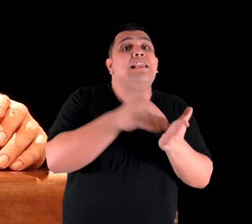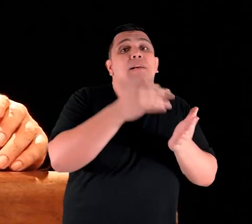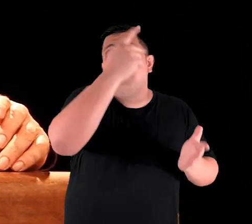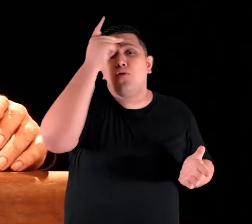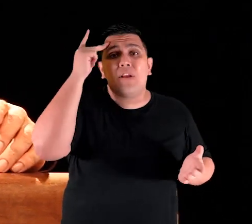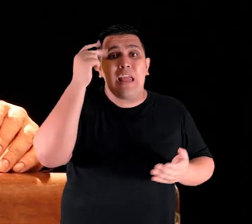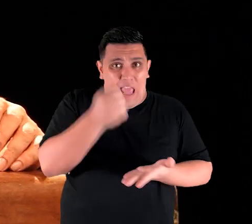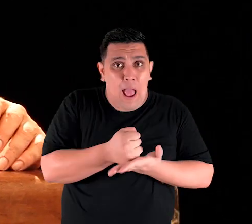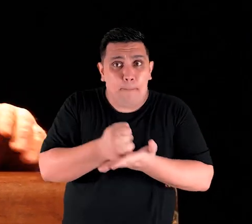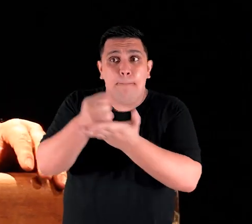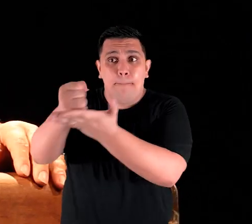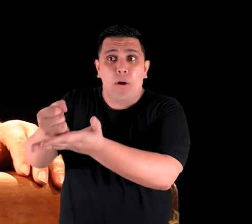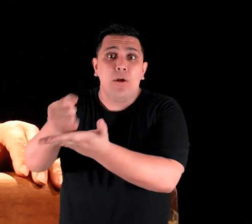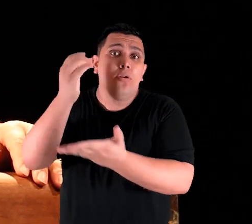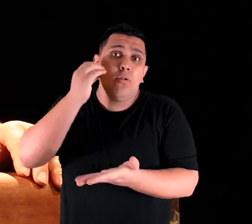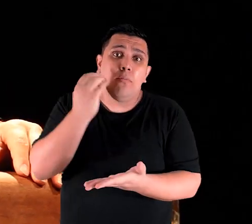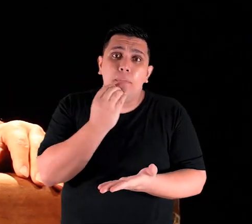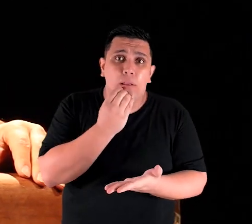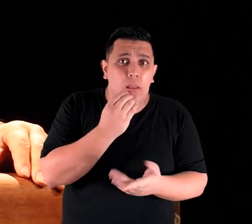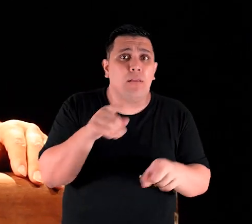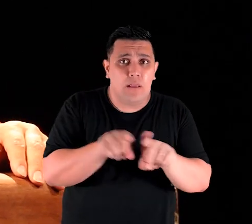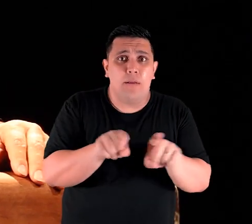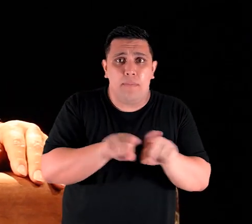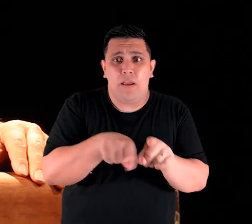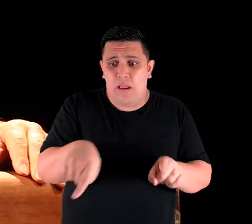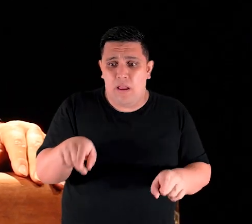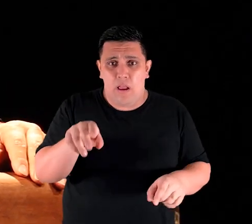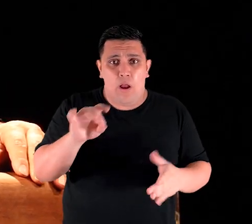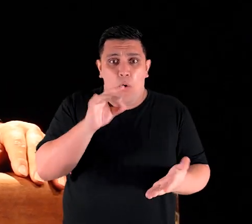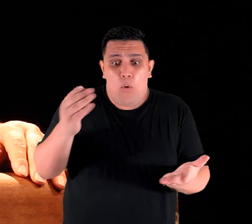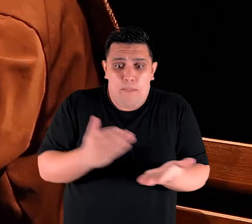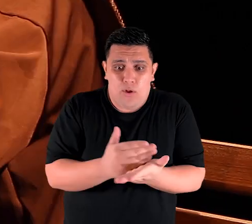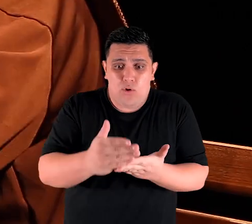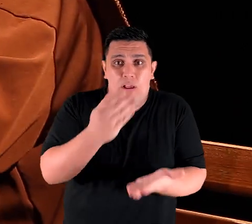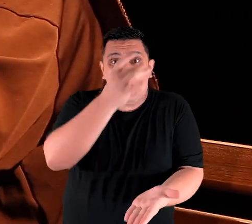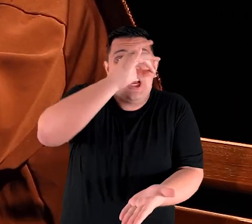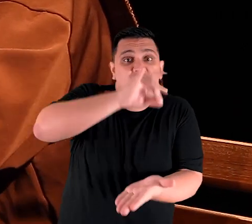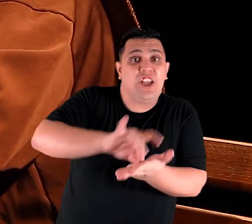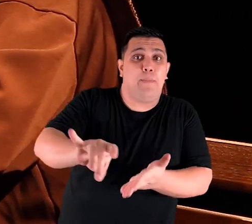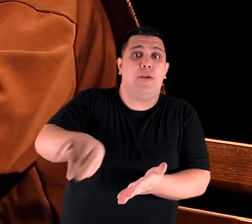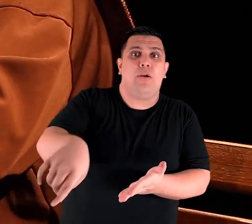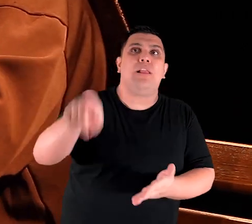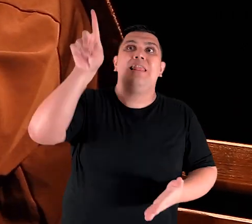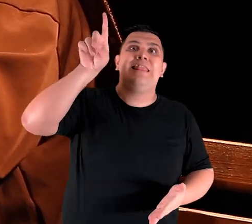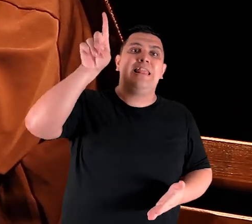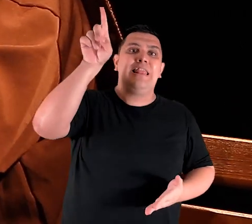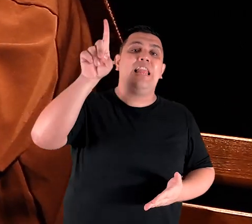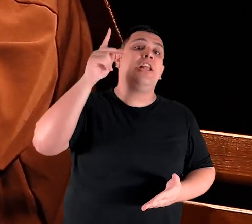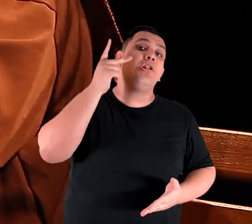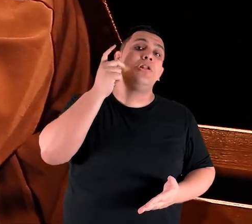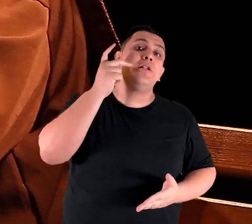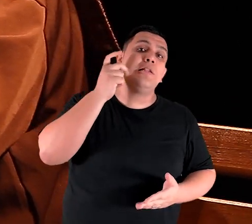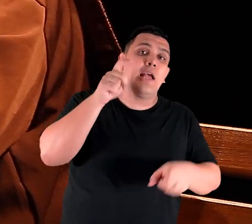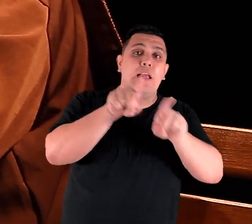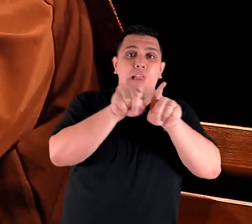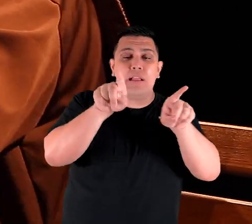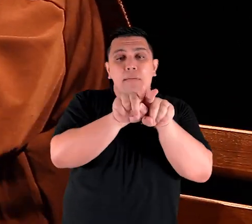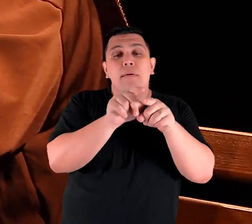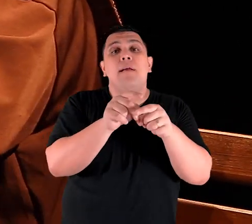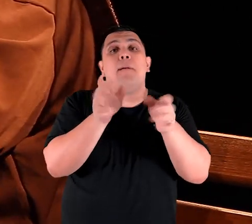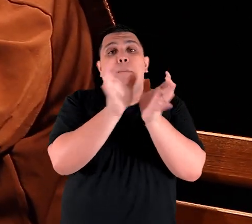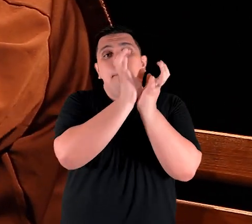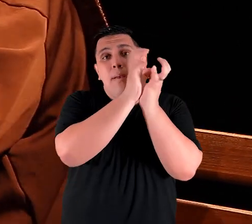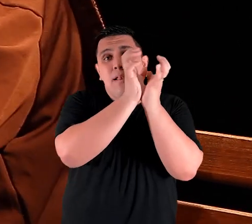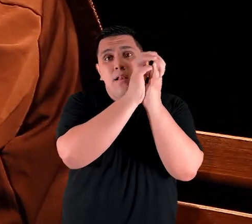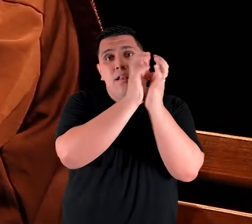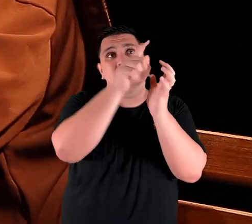apoiador do império de Dom Pedro passou a ser inimigo. E foi no Ceará e em Pernambuco o